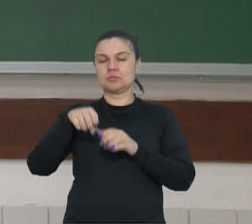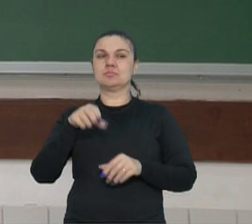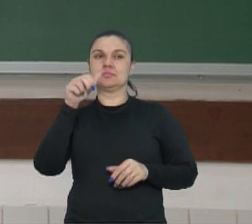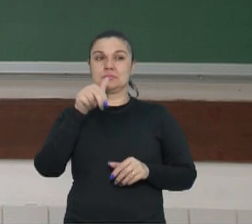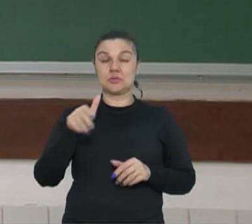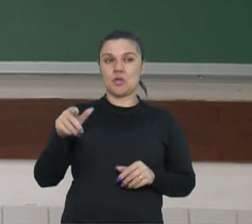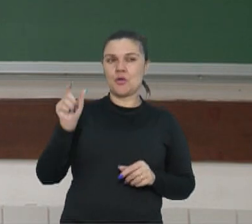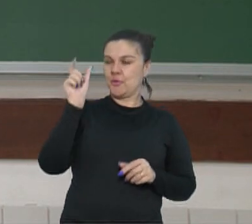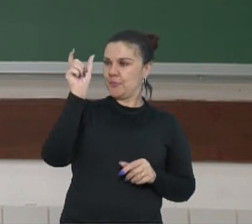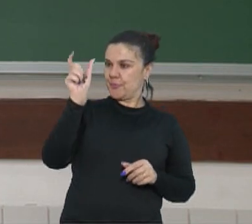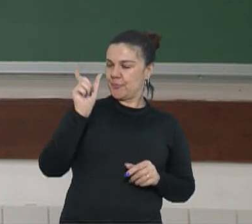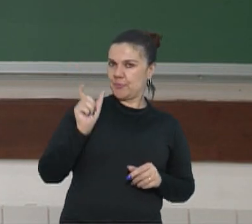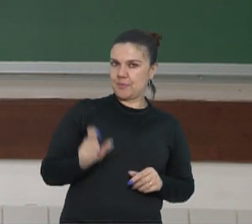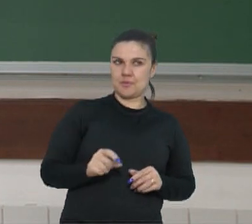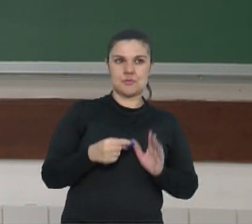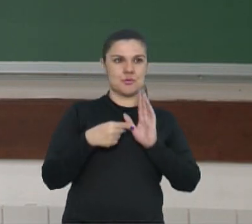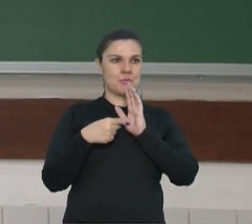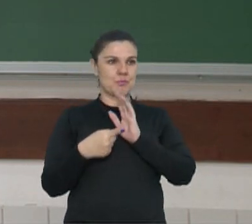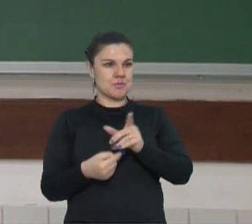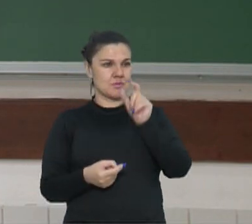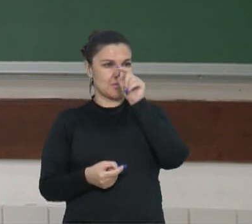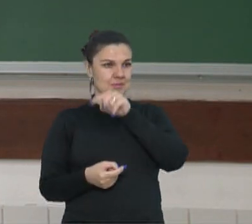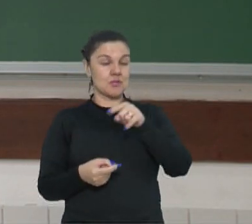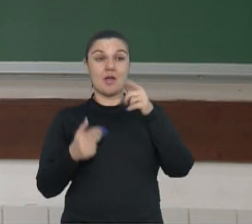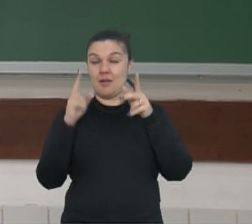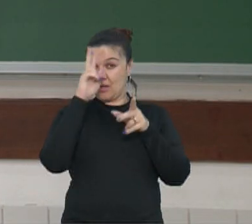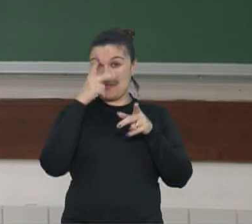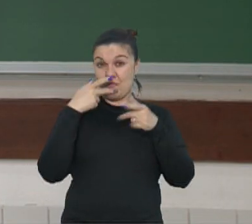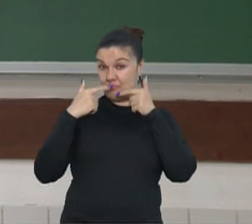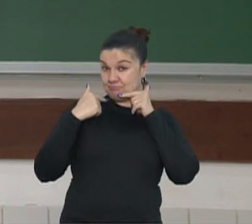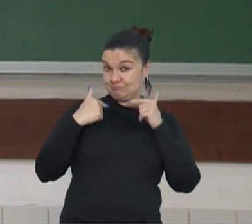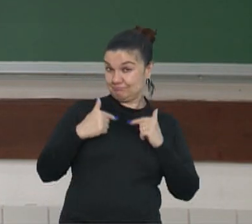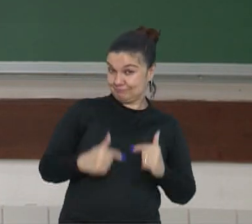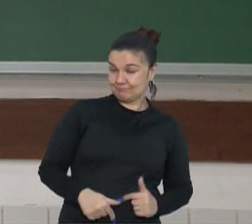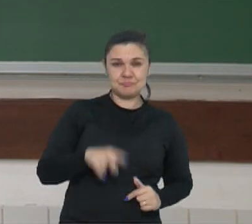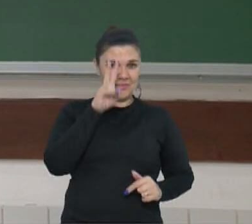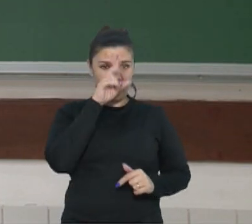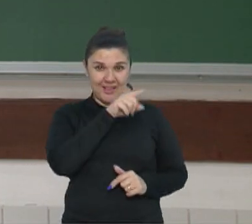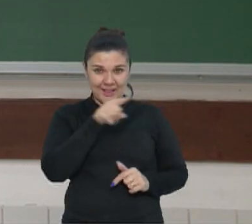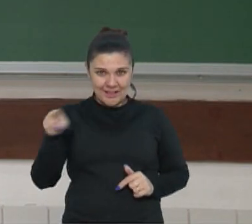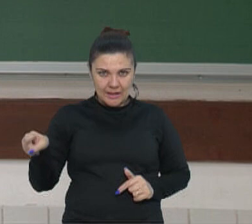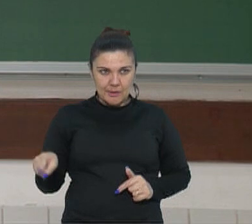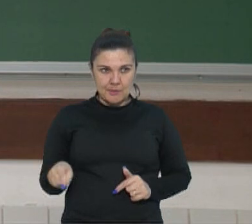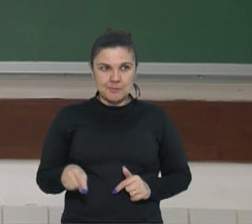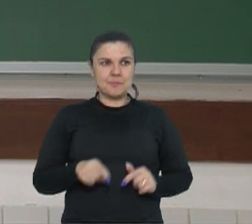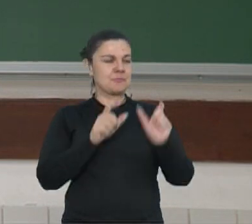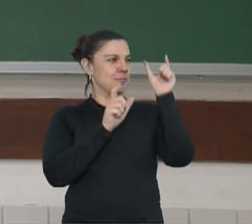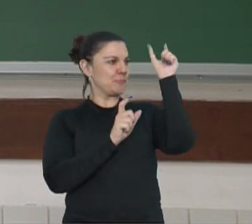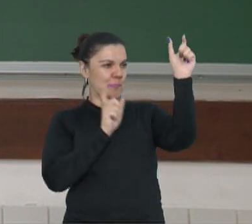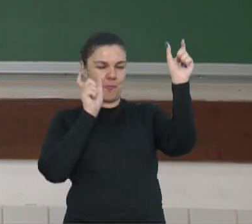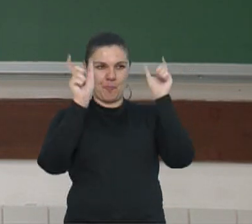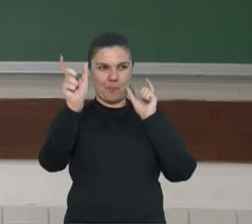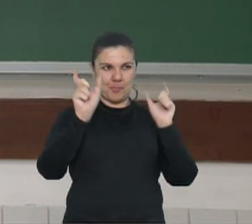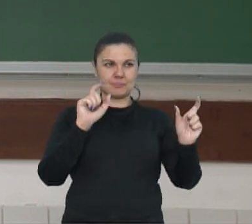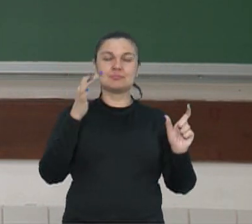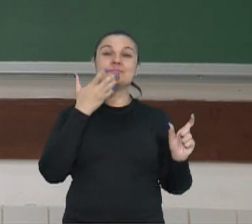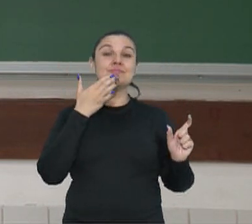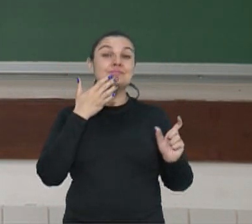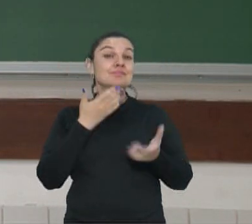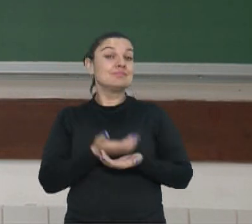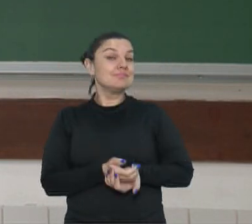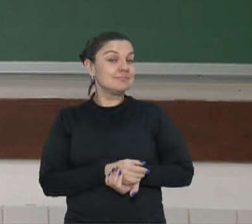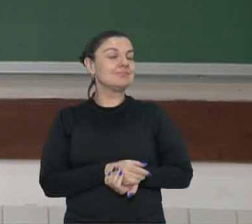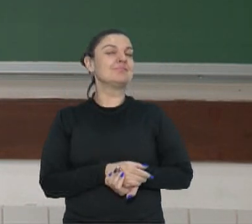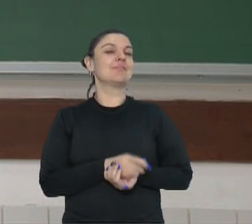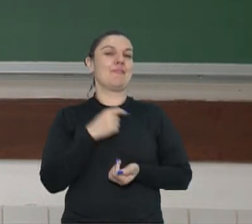eu trouxe para vocês na aula quando eu falei de neutralização. Lembra? Eram os mesmos quadradinhos com as mesmas cores. E eu